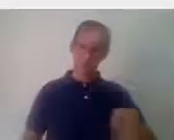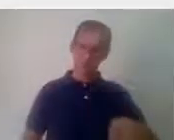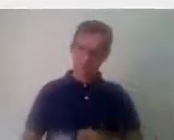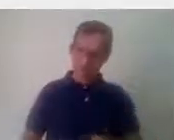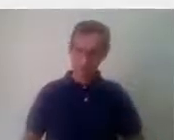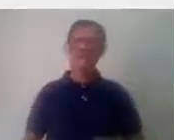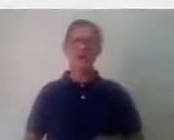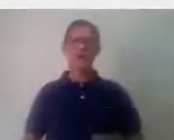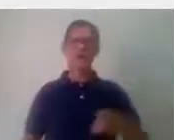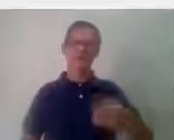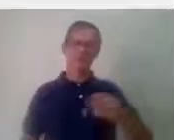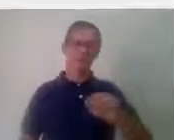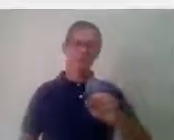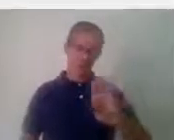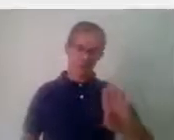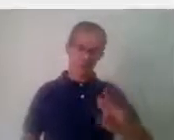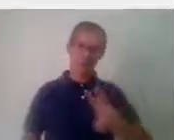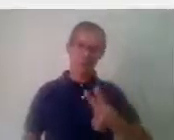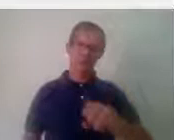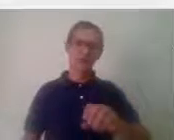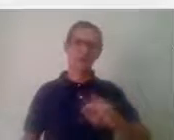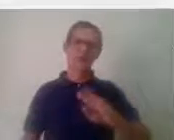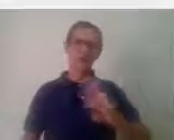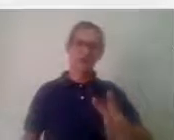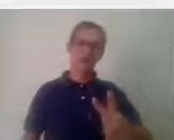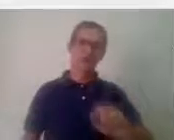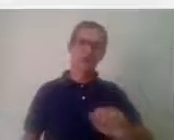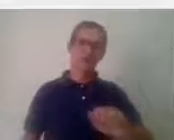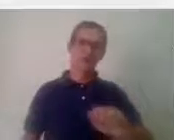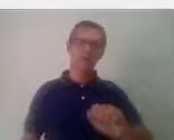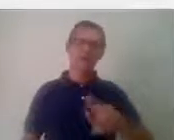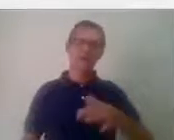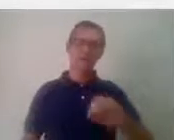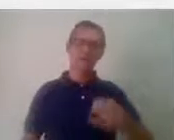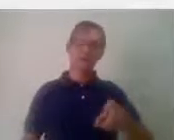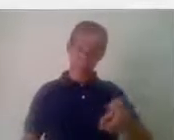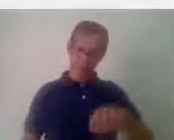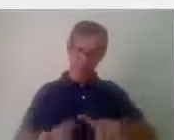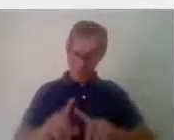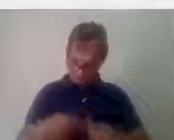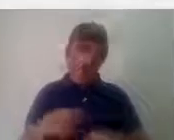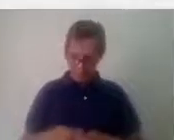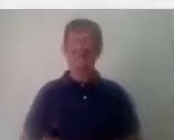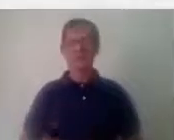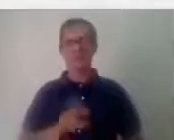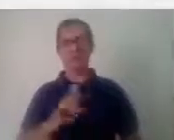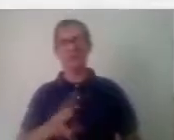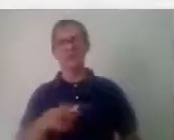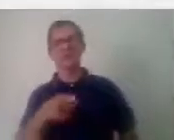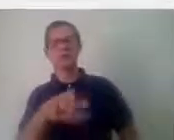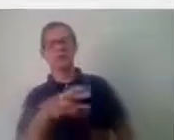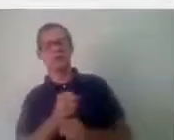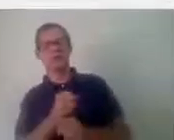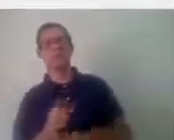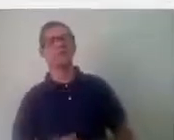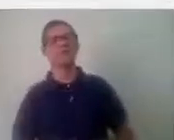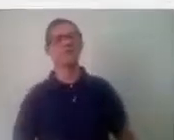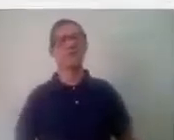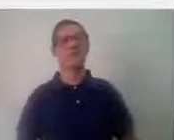do A a B, o A a B é a variação do meu x, e depois o resultado você calcula a